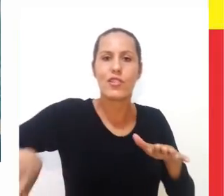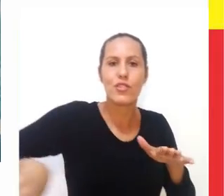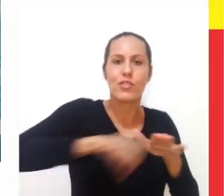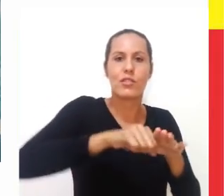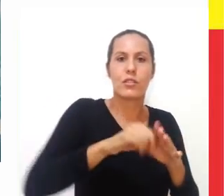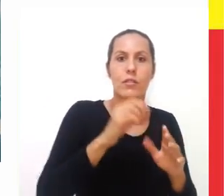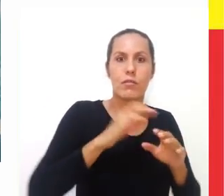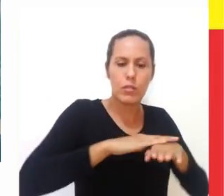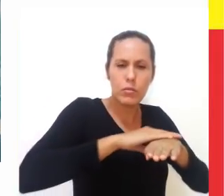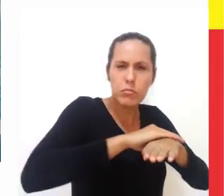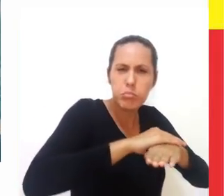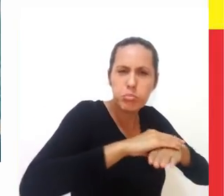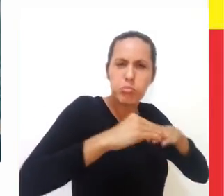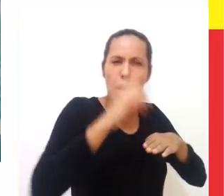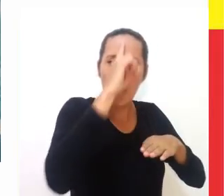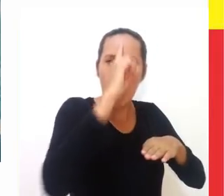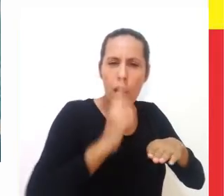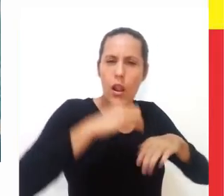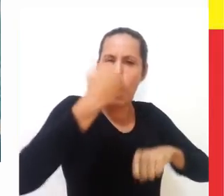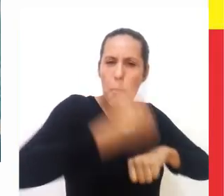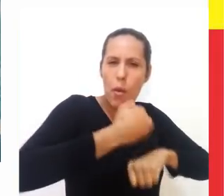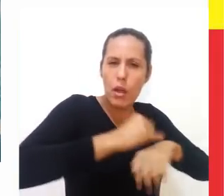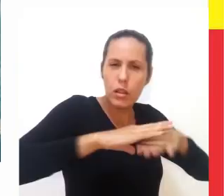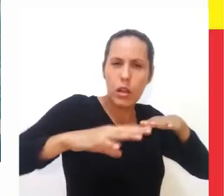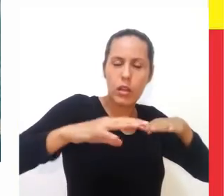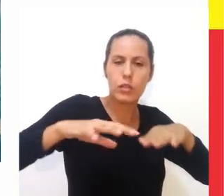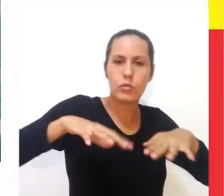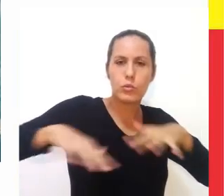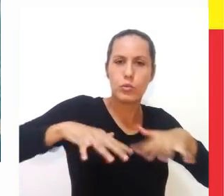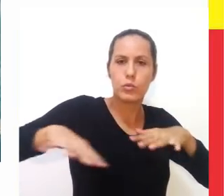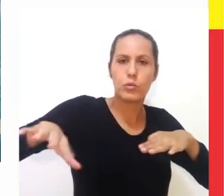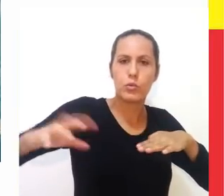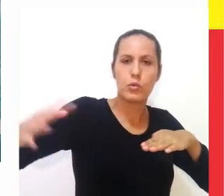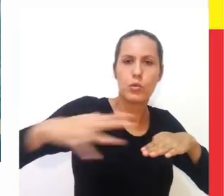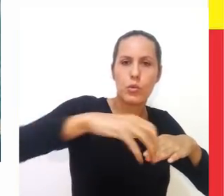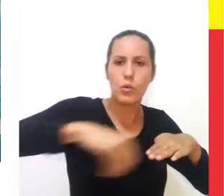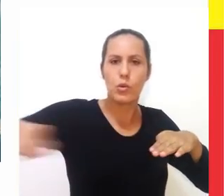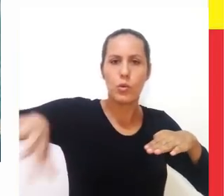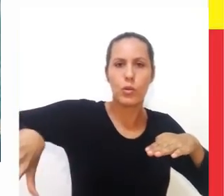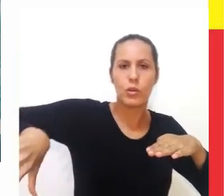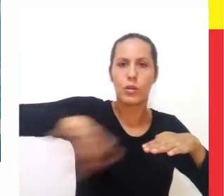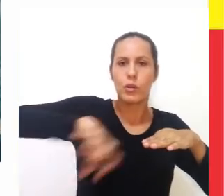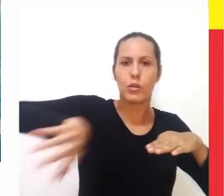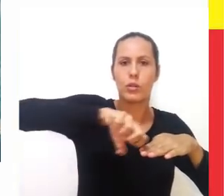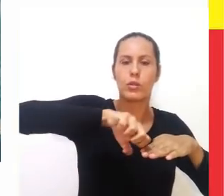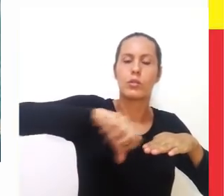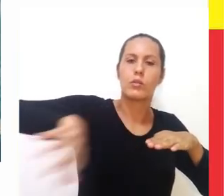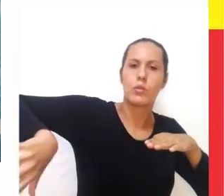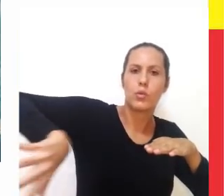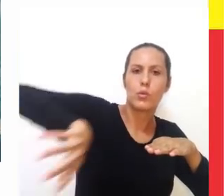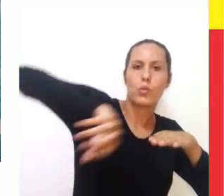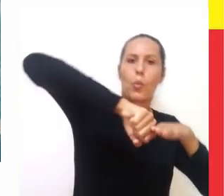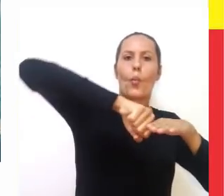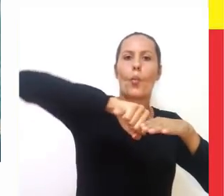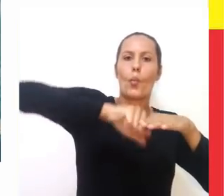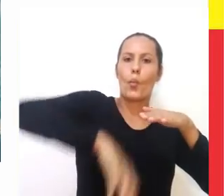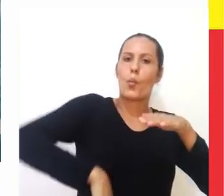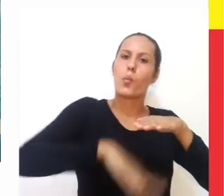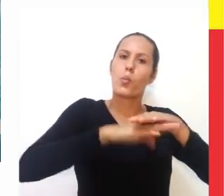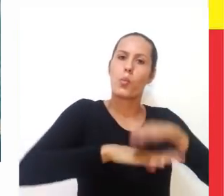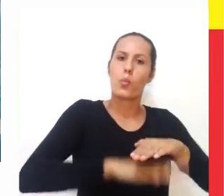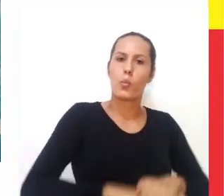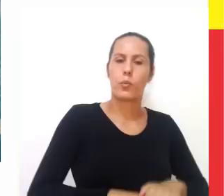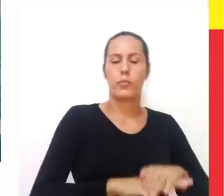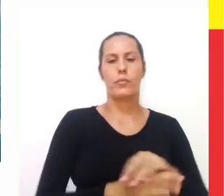aí, né, essa estrutura metálica amarela na foto, captando a energia das ondas do mar, certo? Elas captam